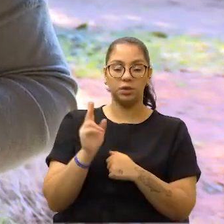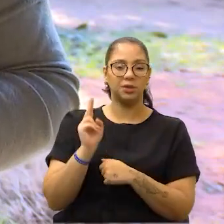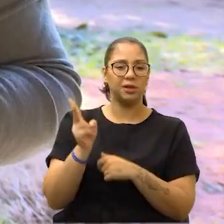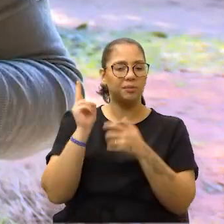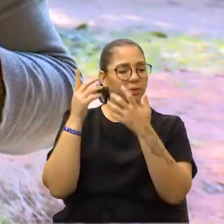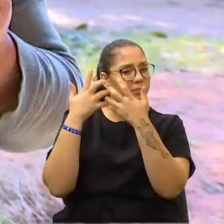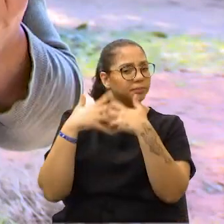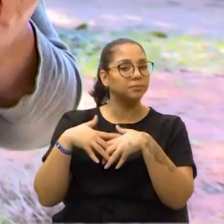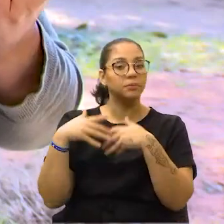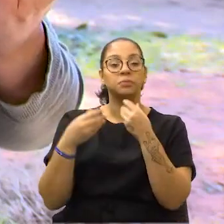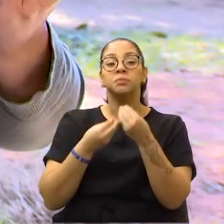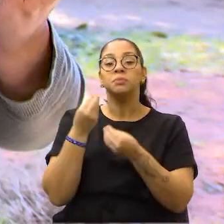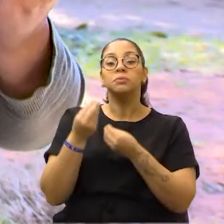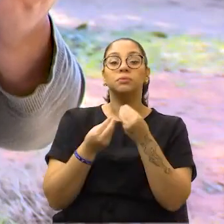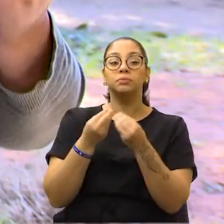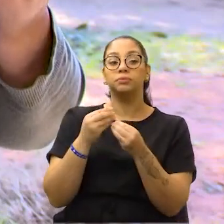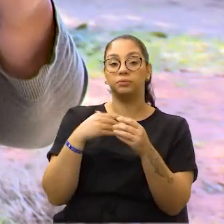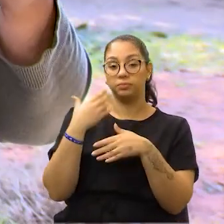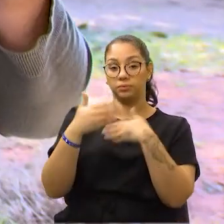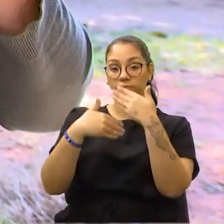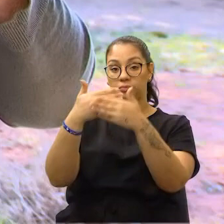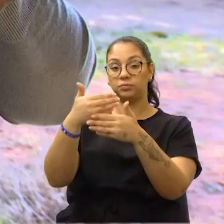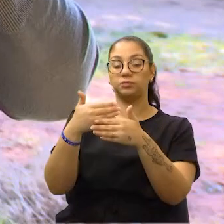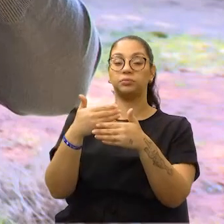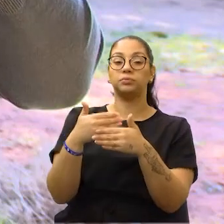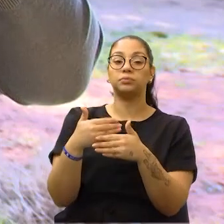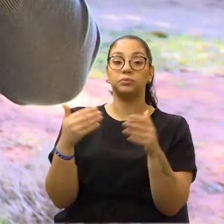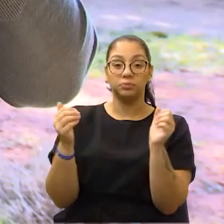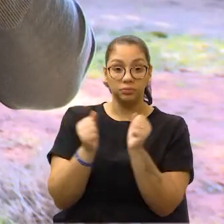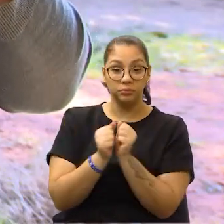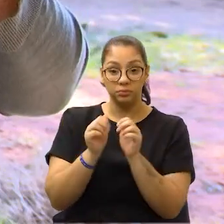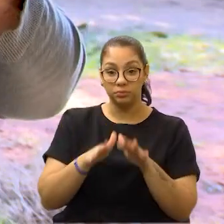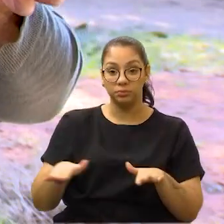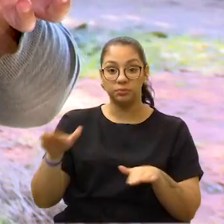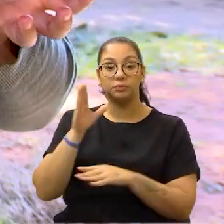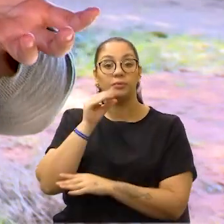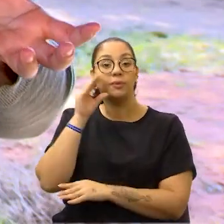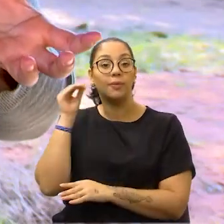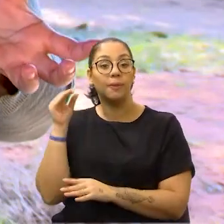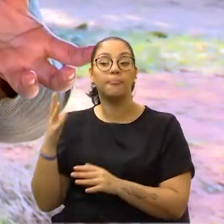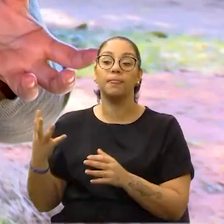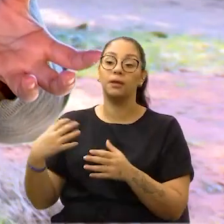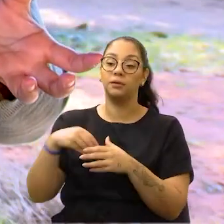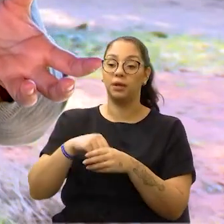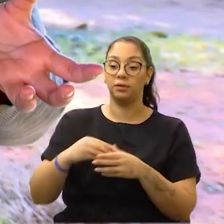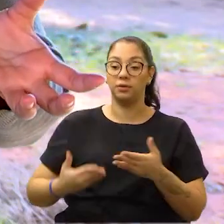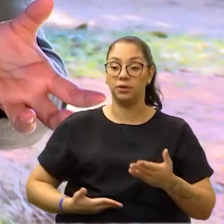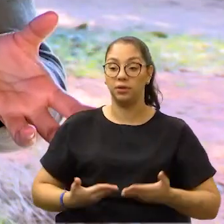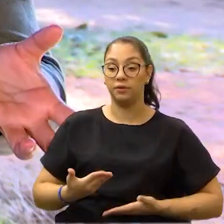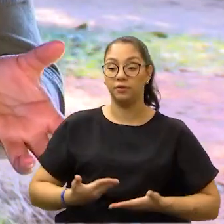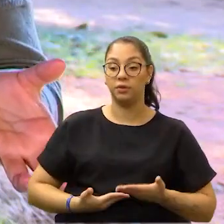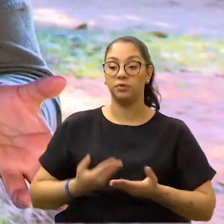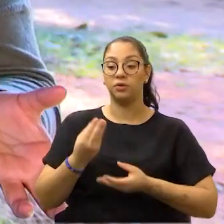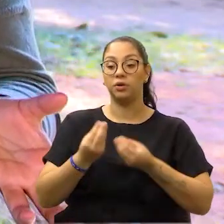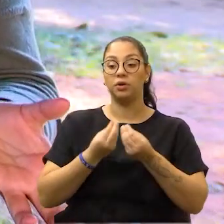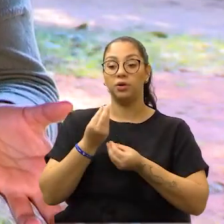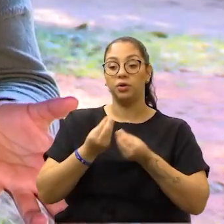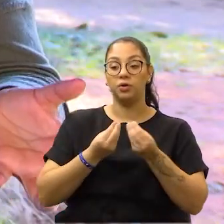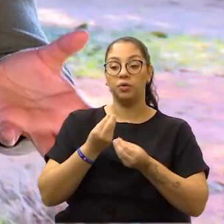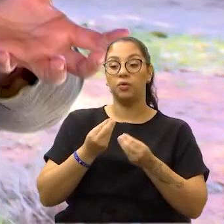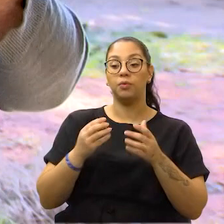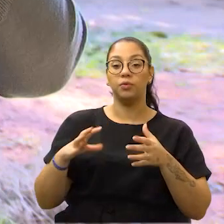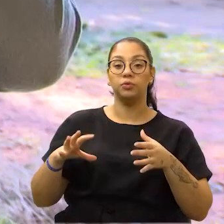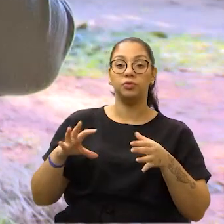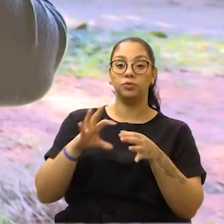né? E a gente vai sempre pensando de que forma que a gente constrói um processo com as crianças, com os adolescentes dentro do